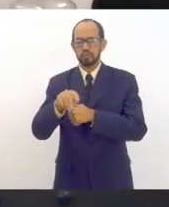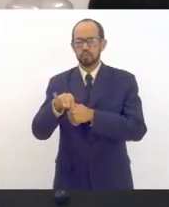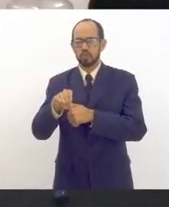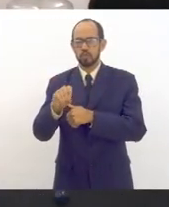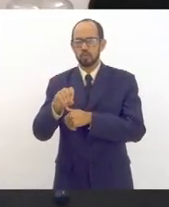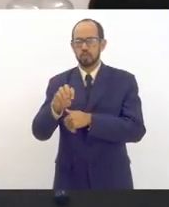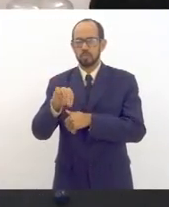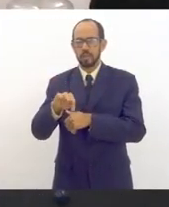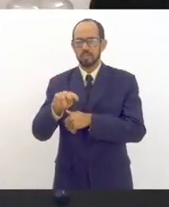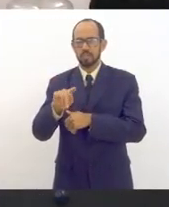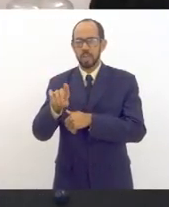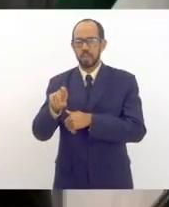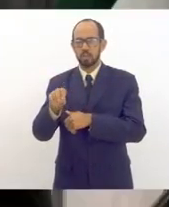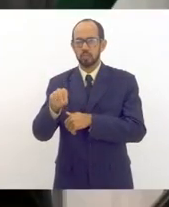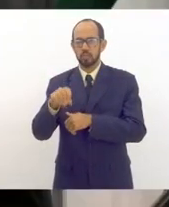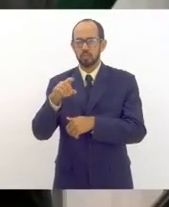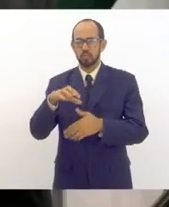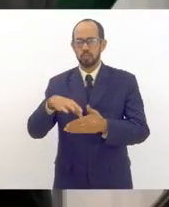líder,